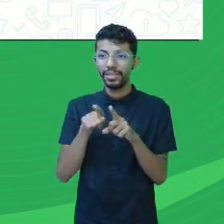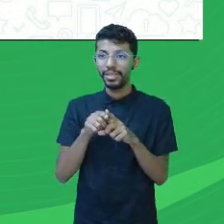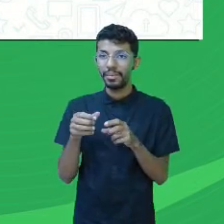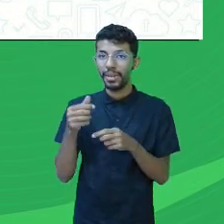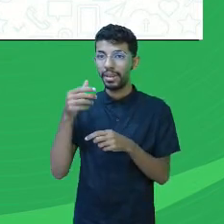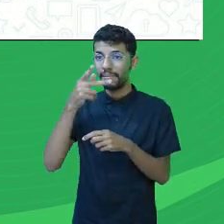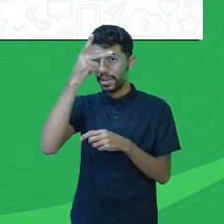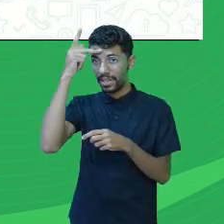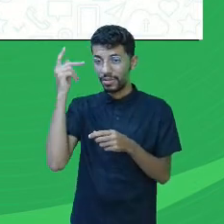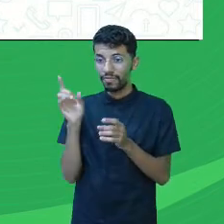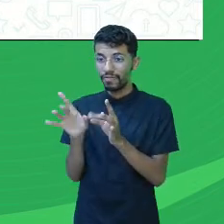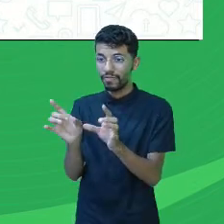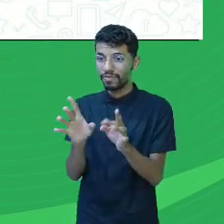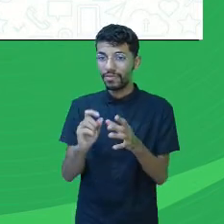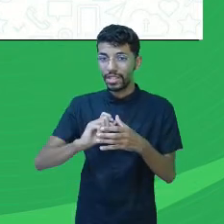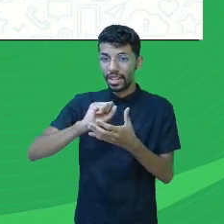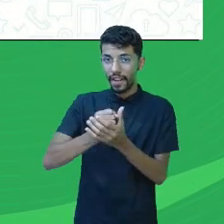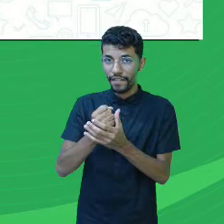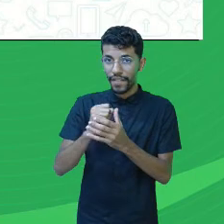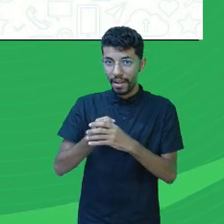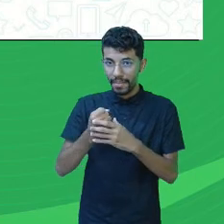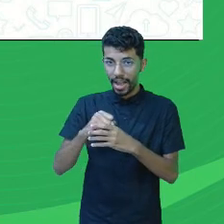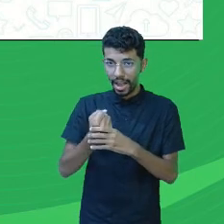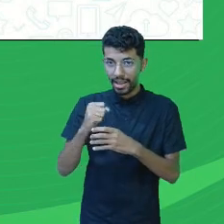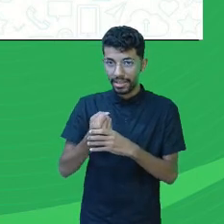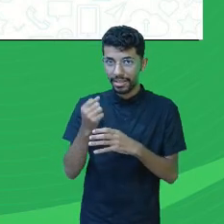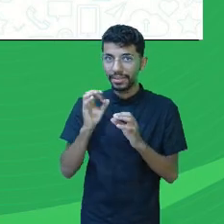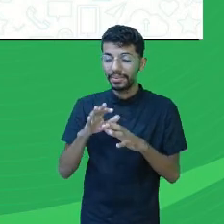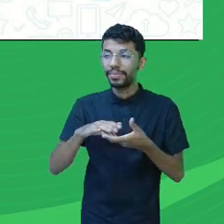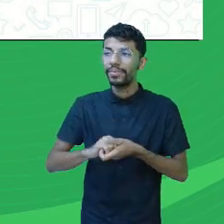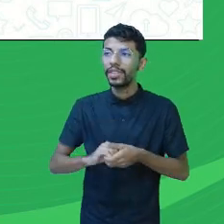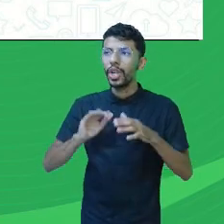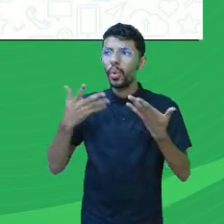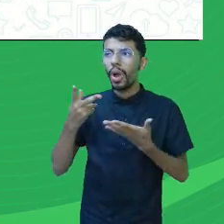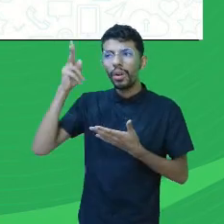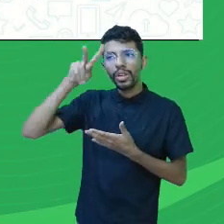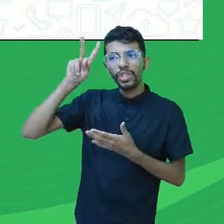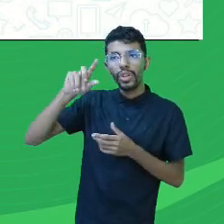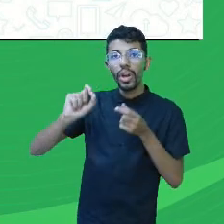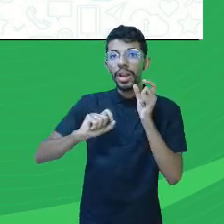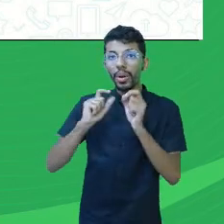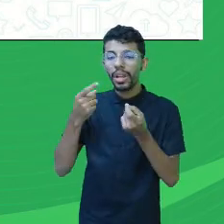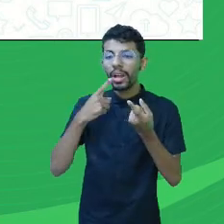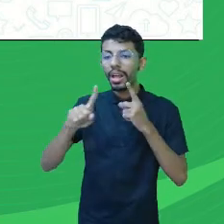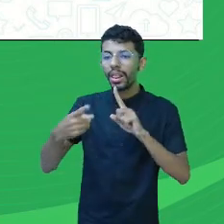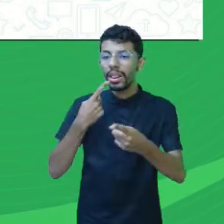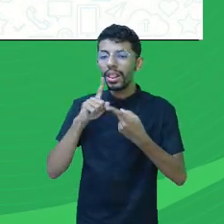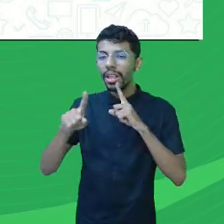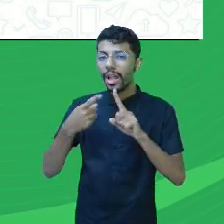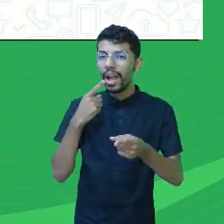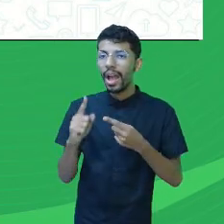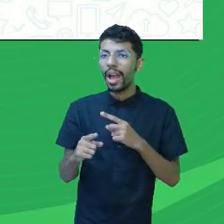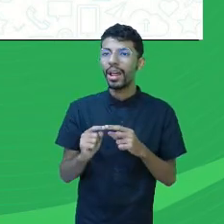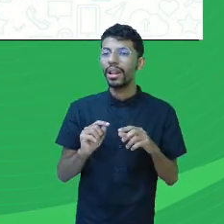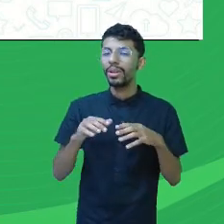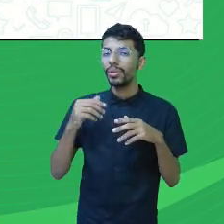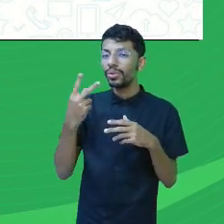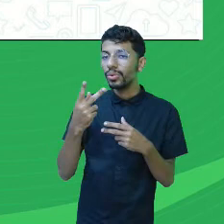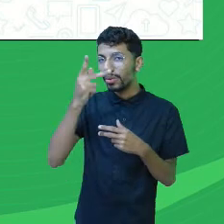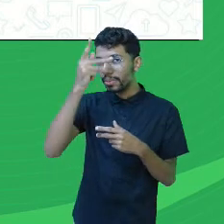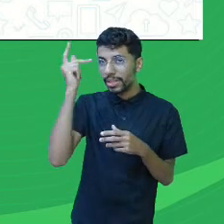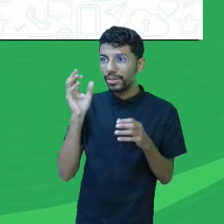vendedor na farmácia. Qual é o enredo? É um diálogo ali entre essas duas pessoas.